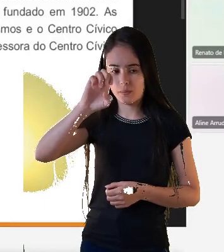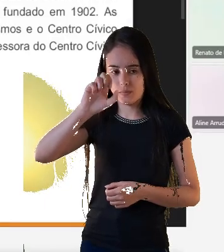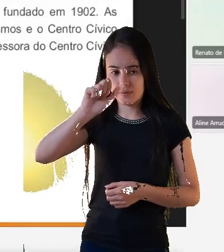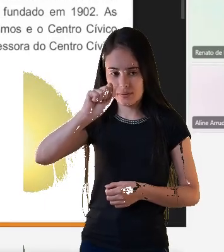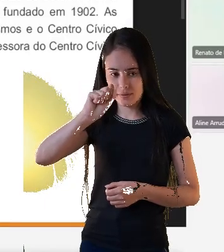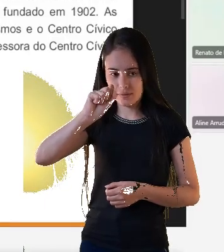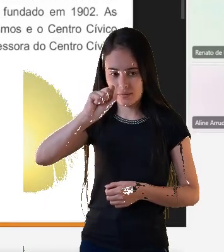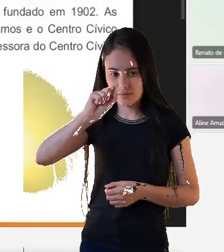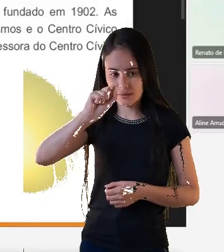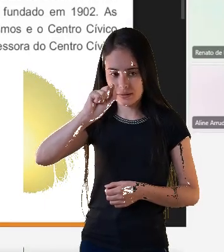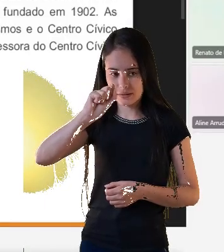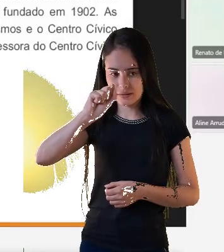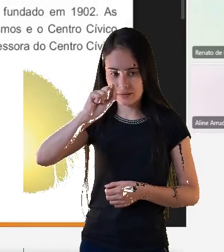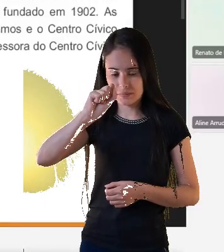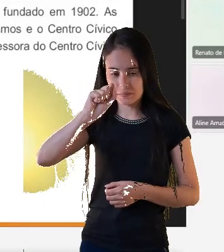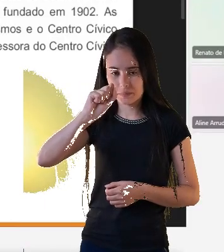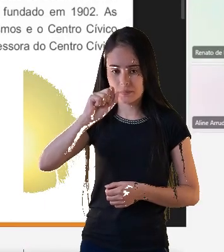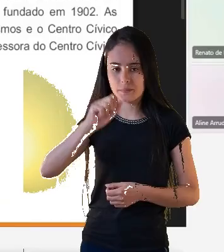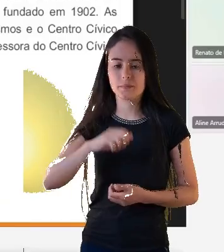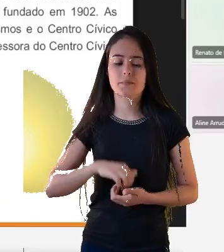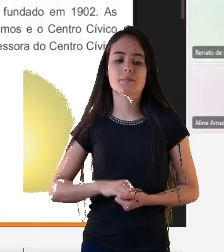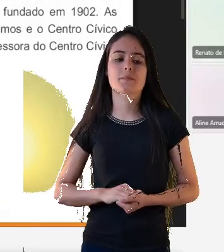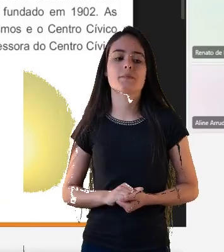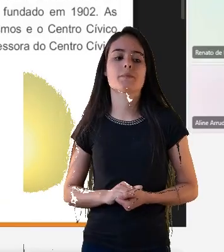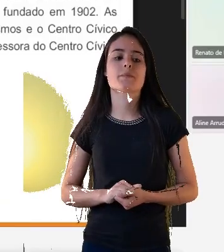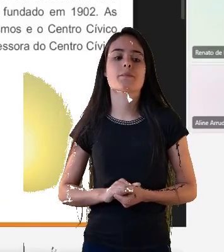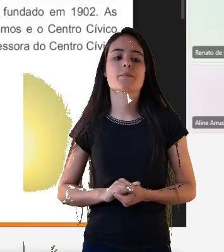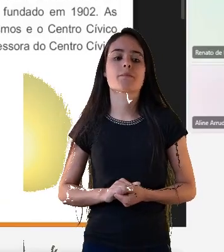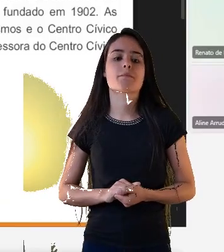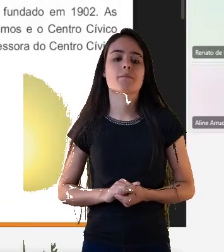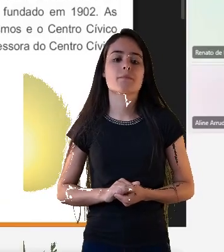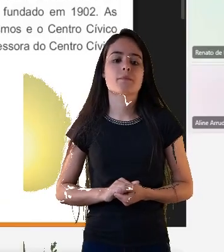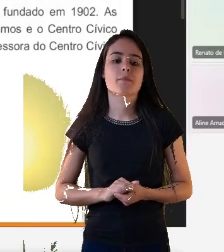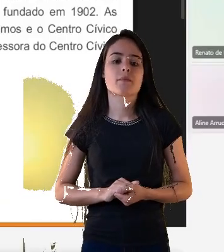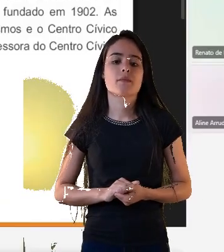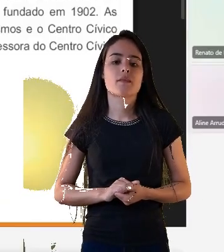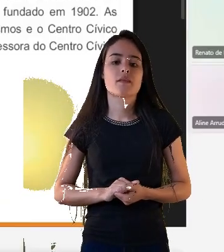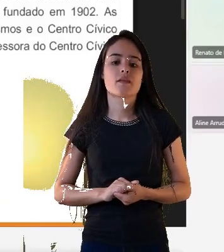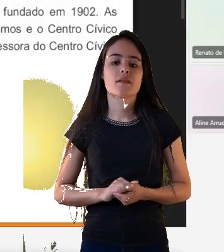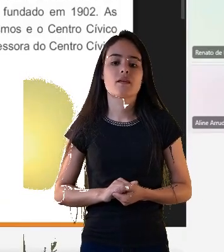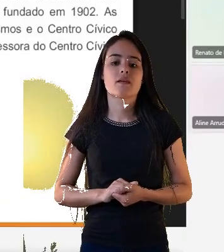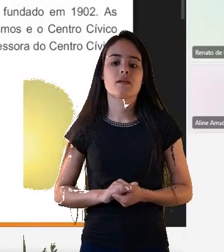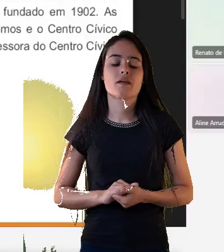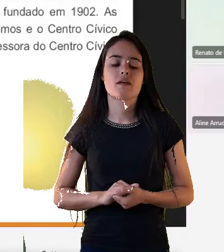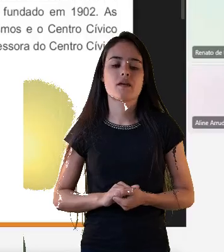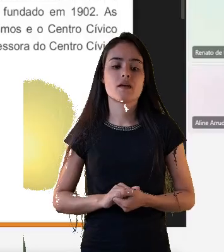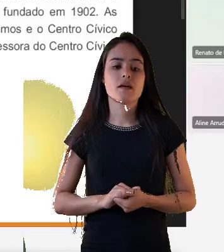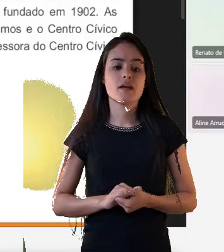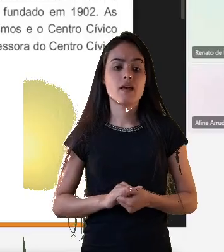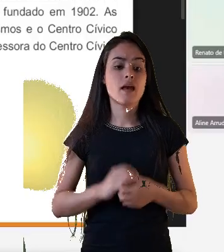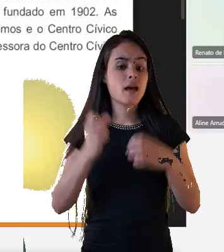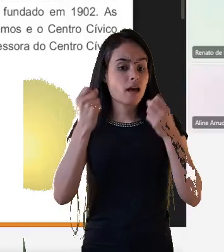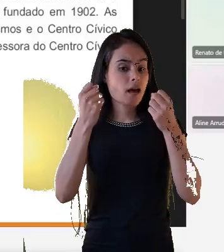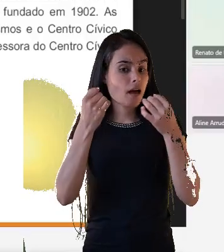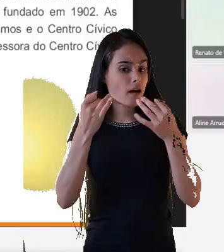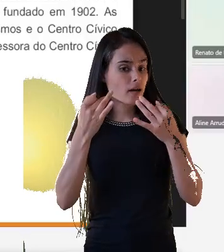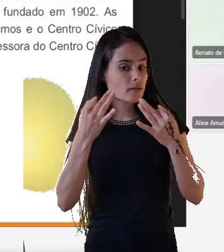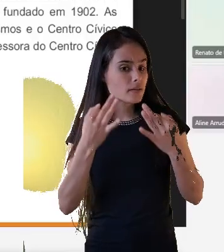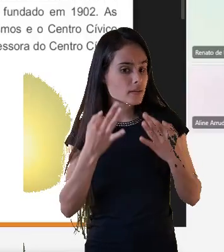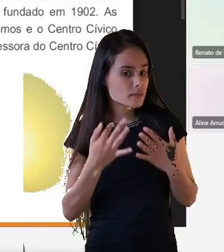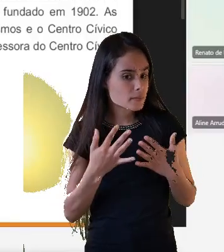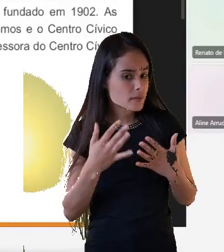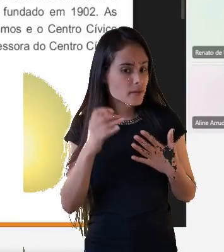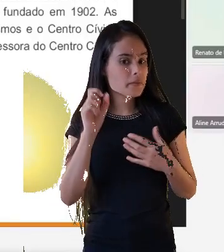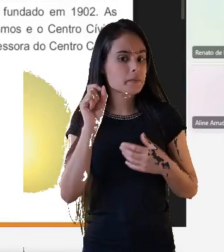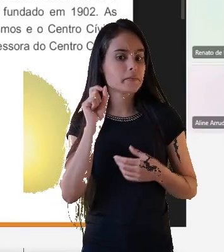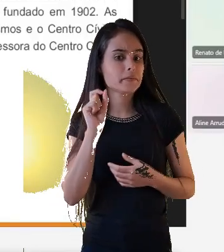pode pensar a organização política e social do movimento negro